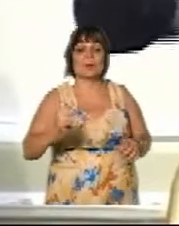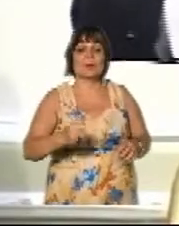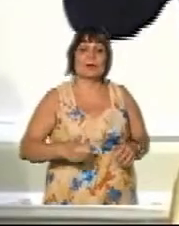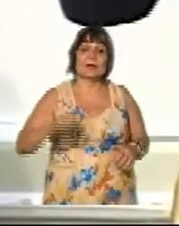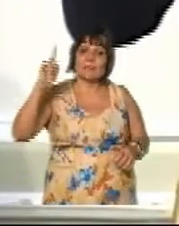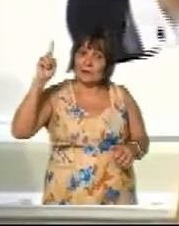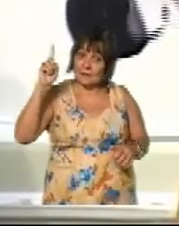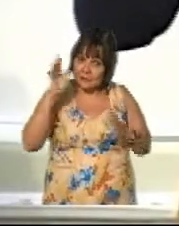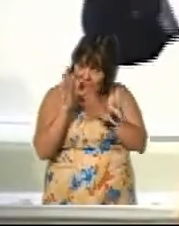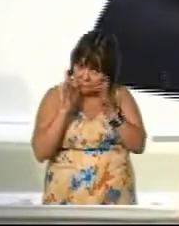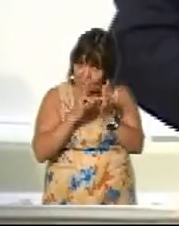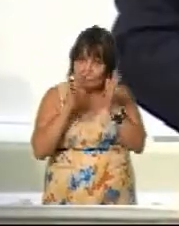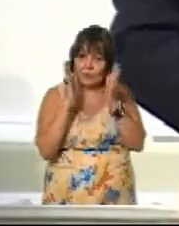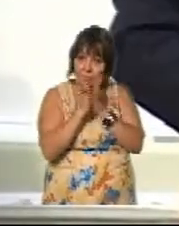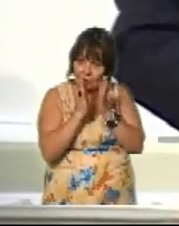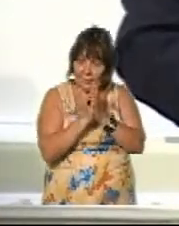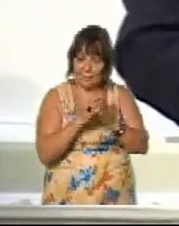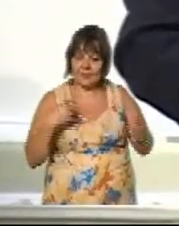24 horas por dia.